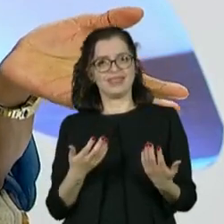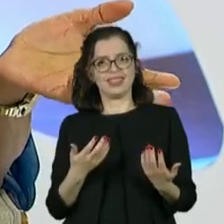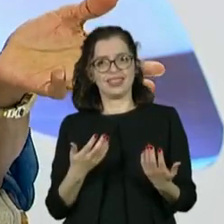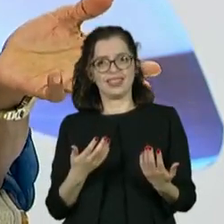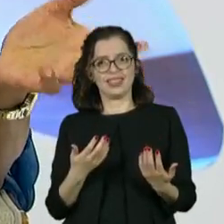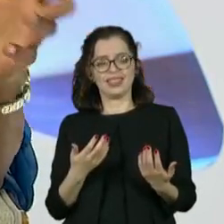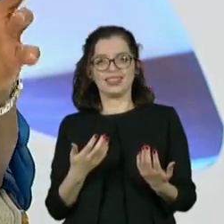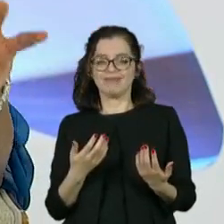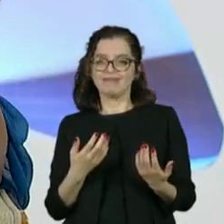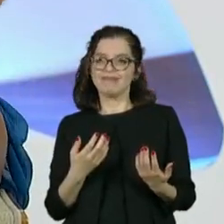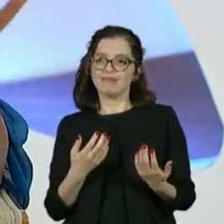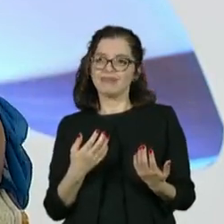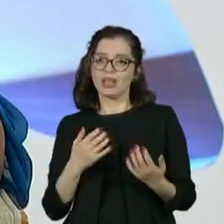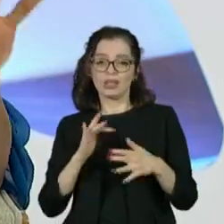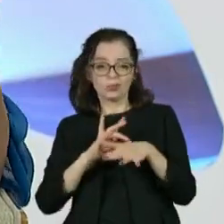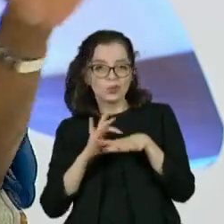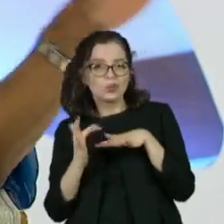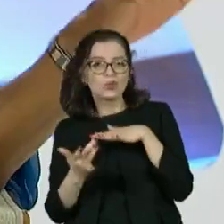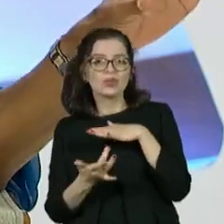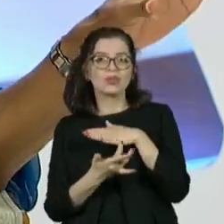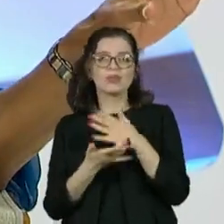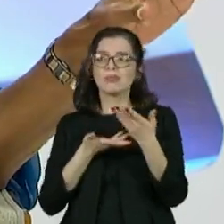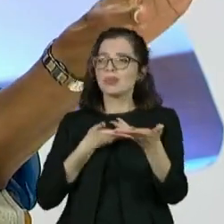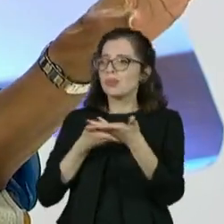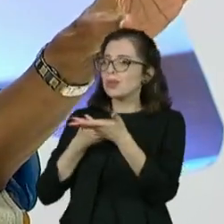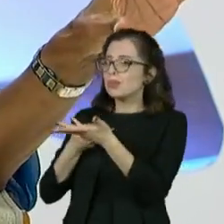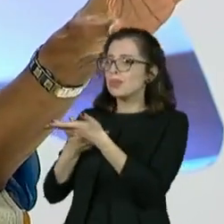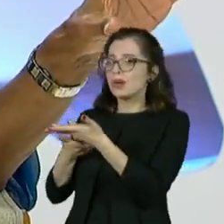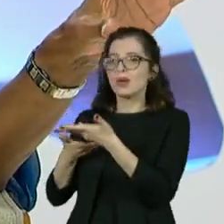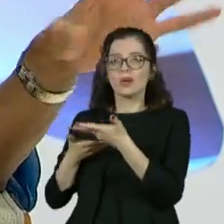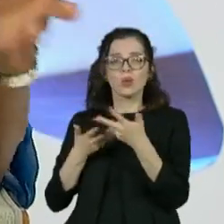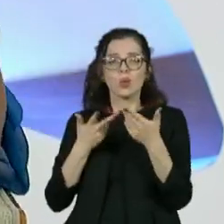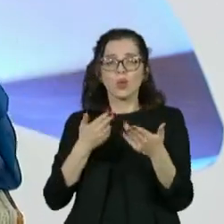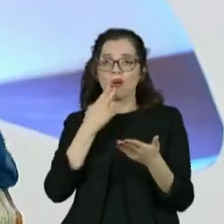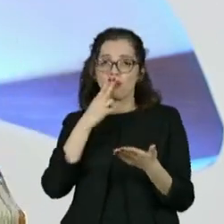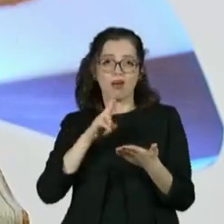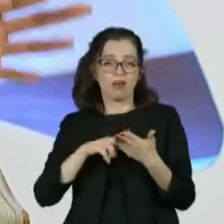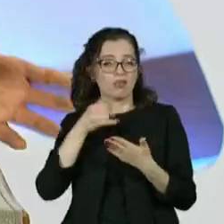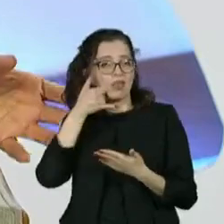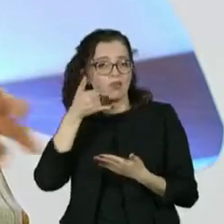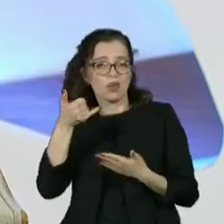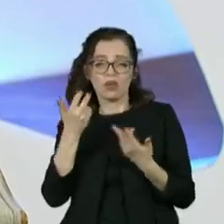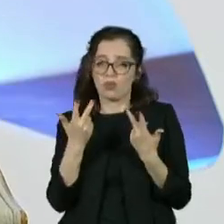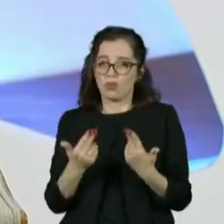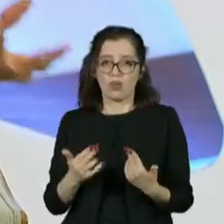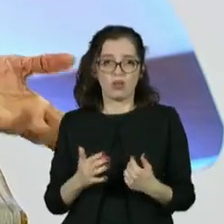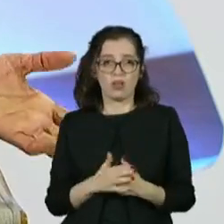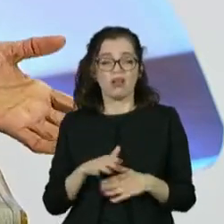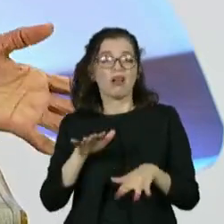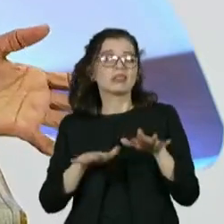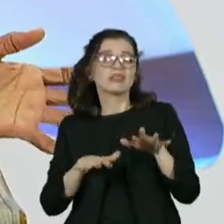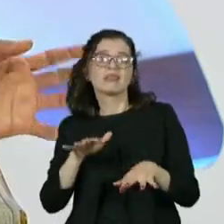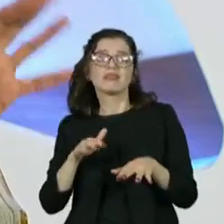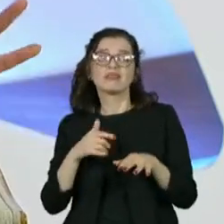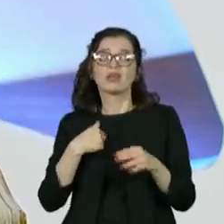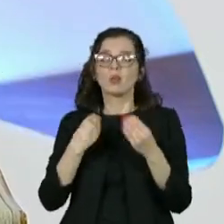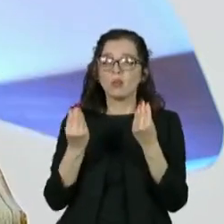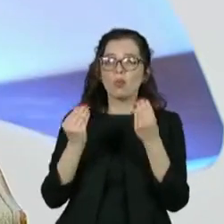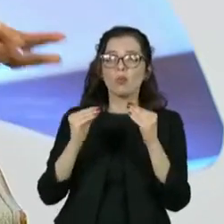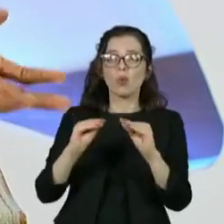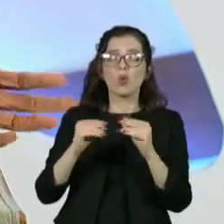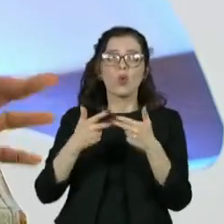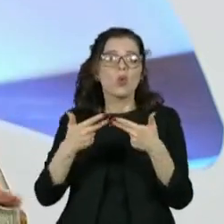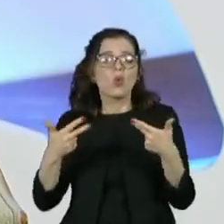é igualzinho eu tinha antigamente com carta e telefone. Às vezes eu posto uma coisinha que quando eu quero me sentir bonitinha, eu